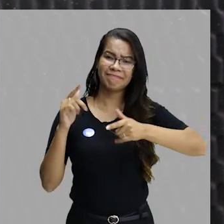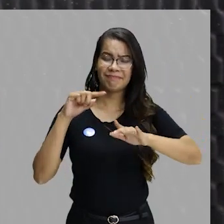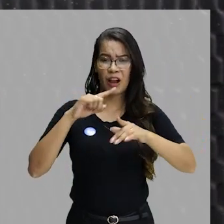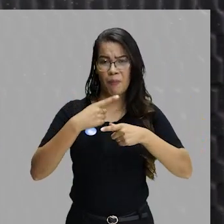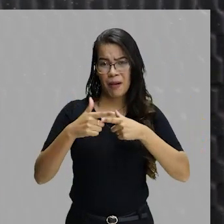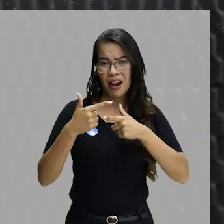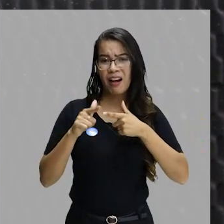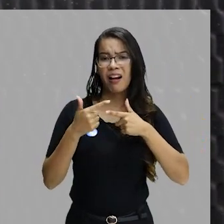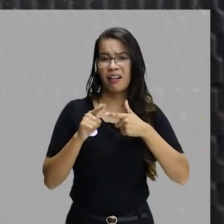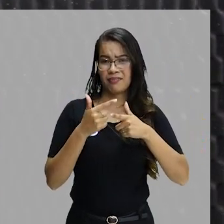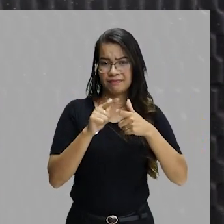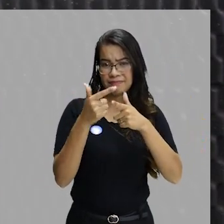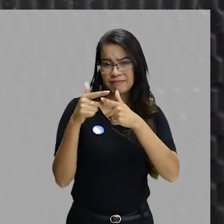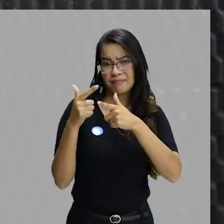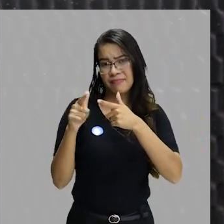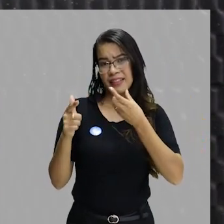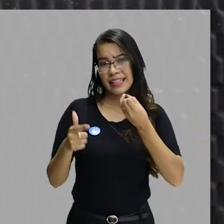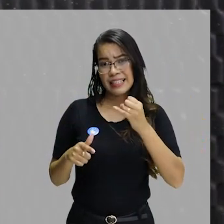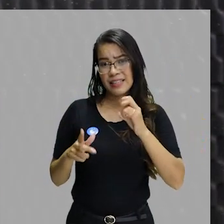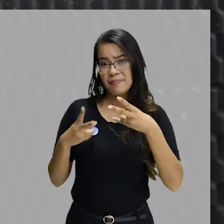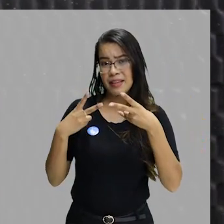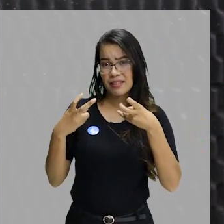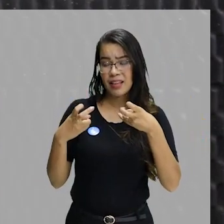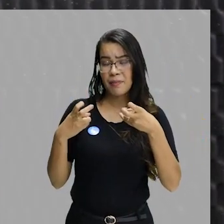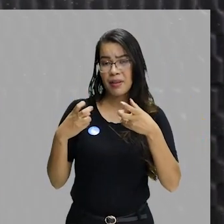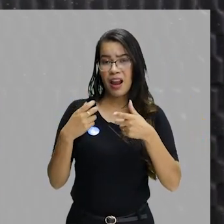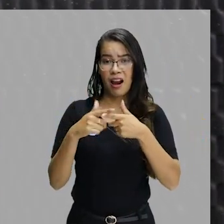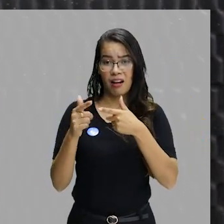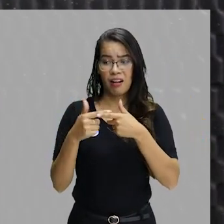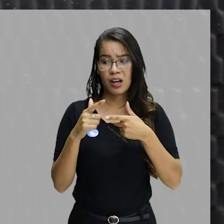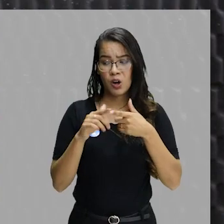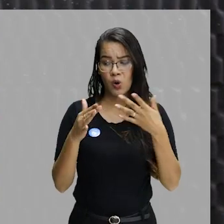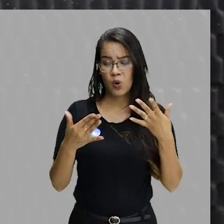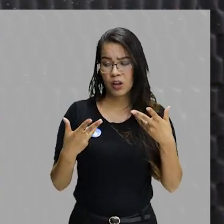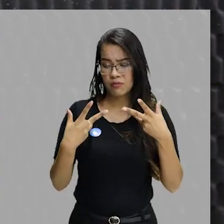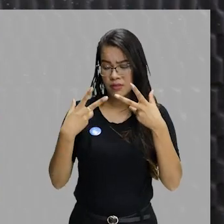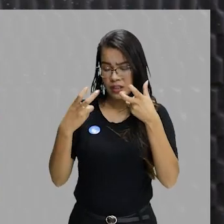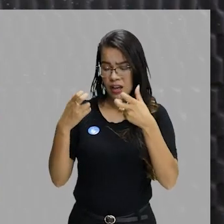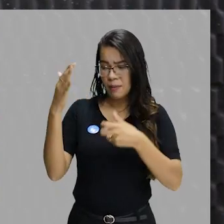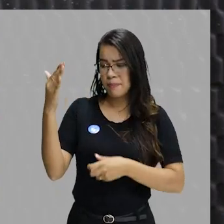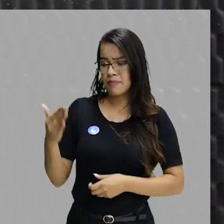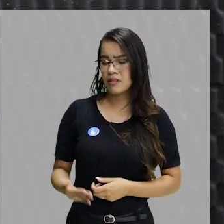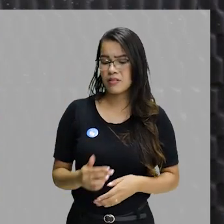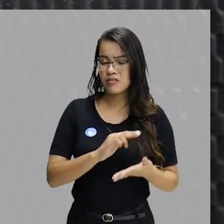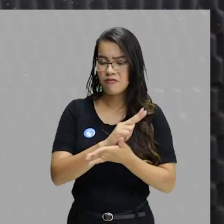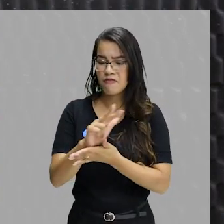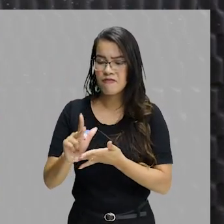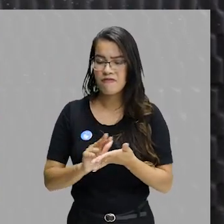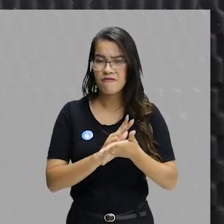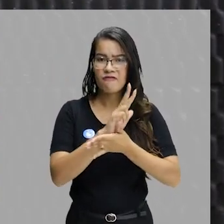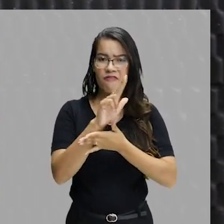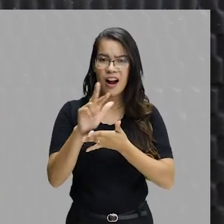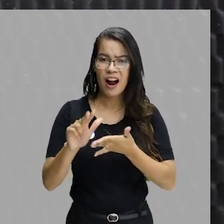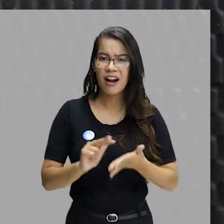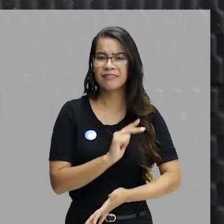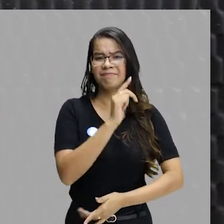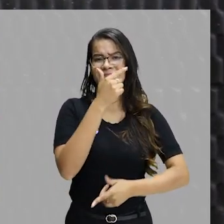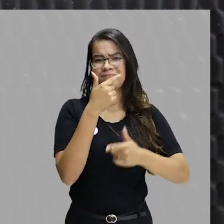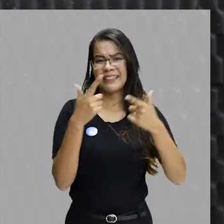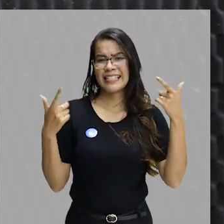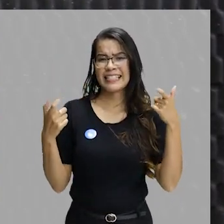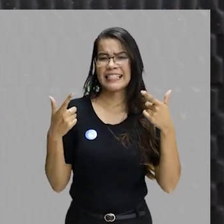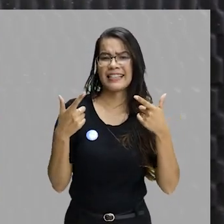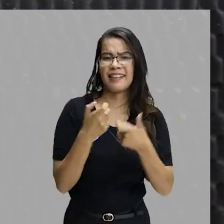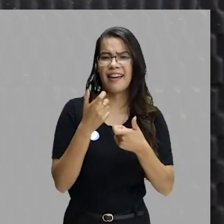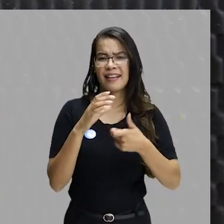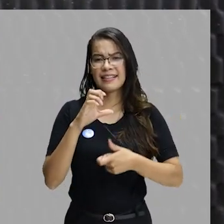observa a partir do momento que se nota a presença de várias ameaças de guerras civis nas províncias